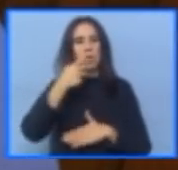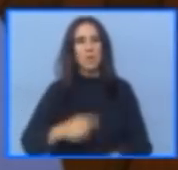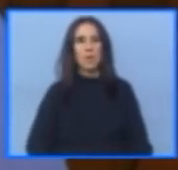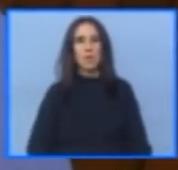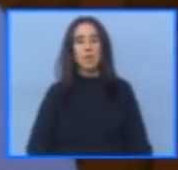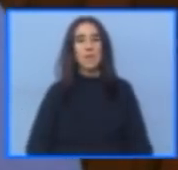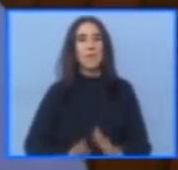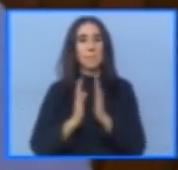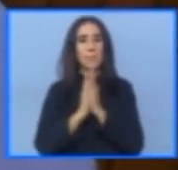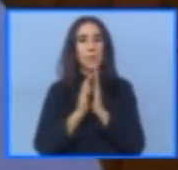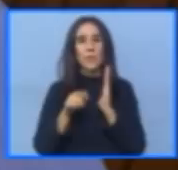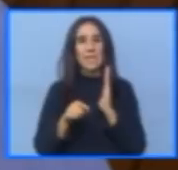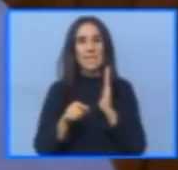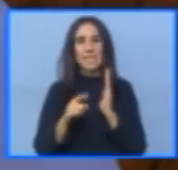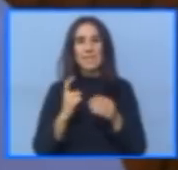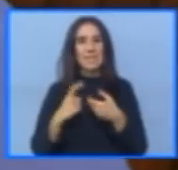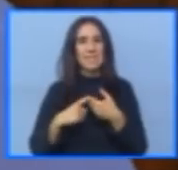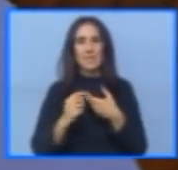não tem nenhuma Não temos